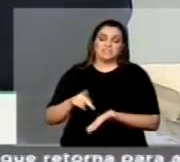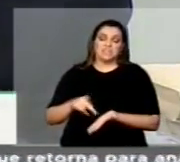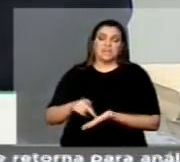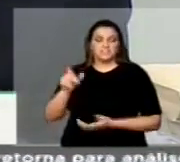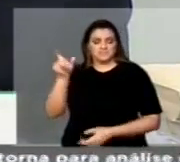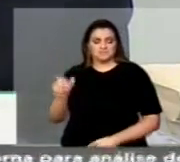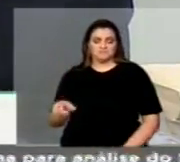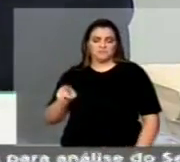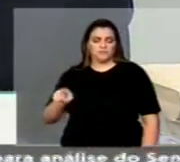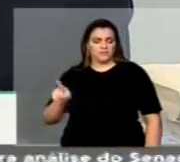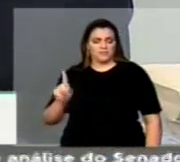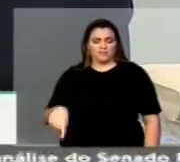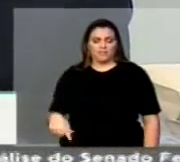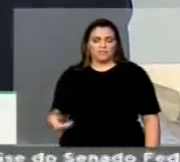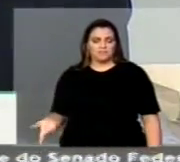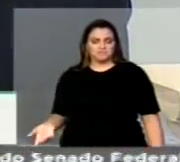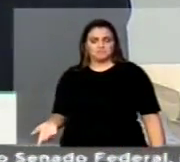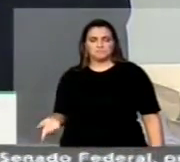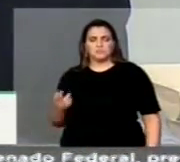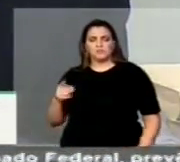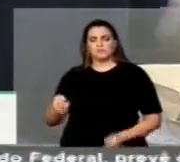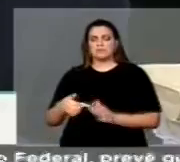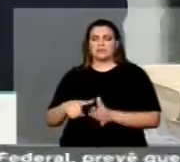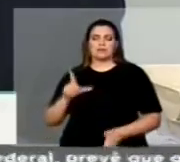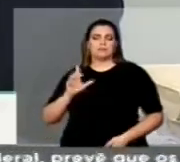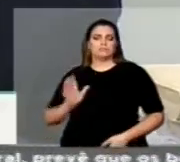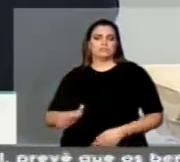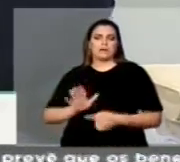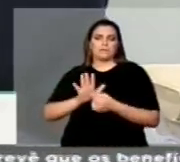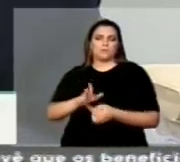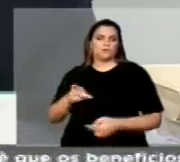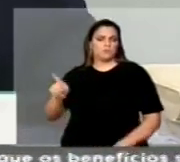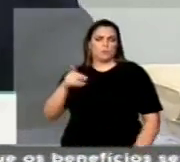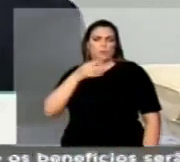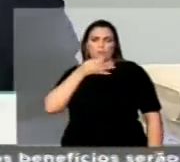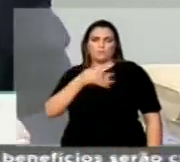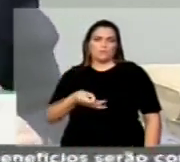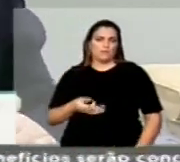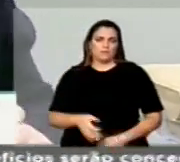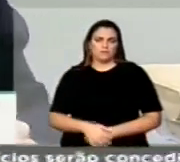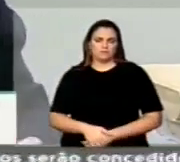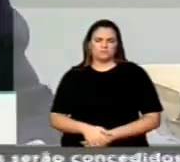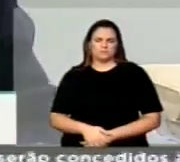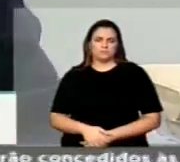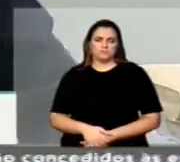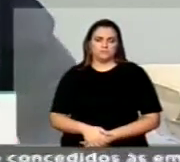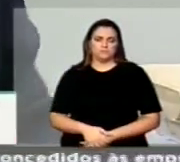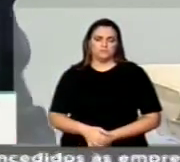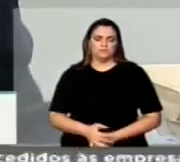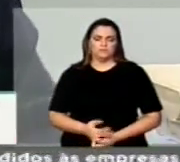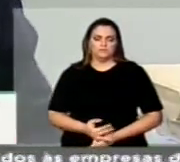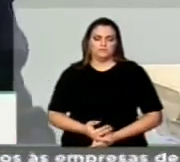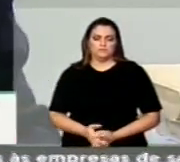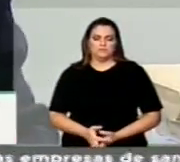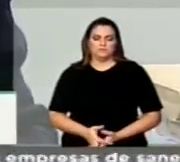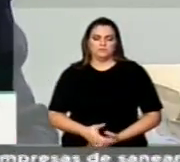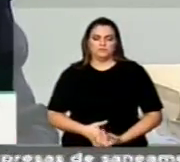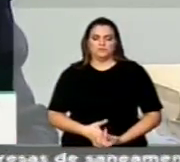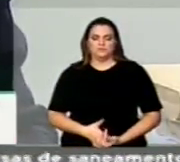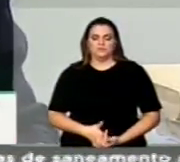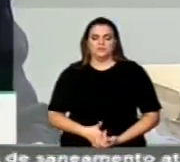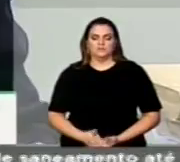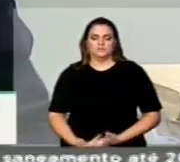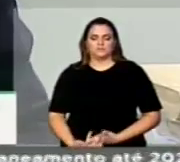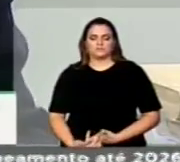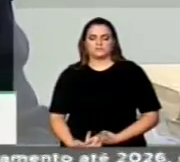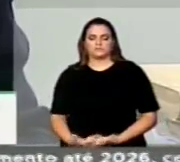Vossa Excelência já antecipa a sua posição. É óbvio que o Conselho de Ética não